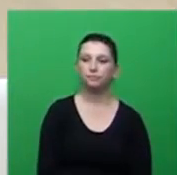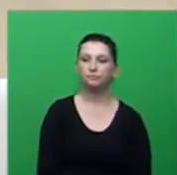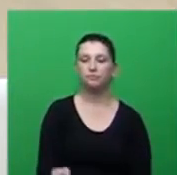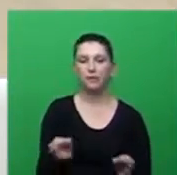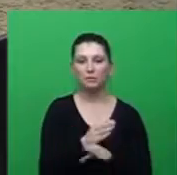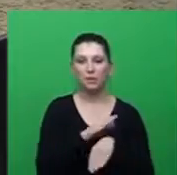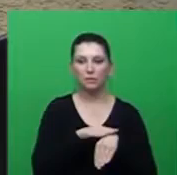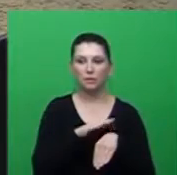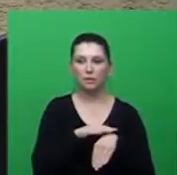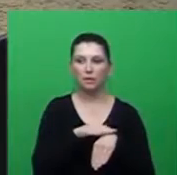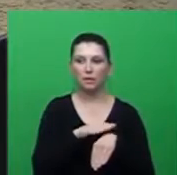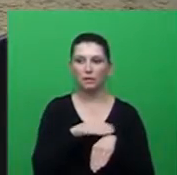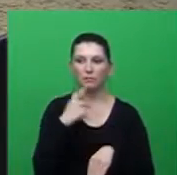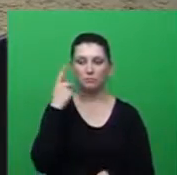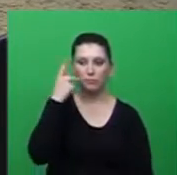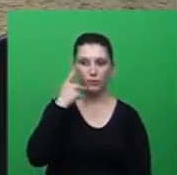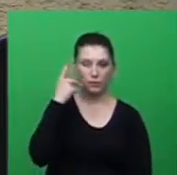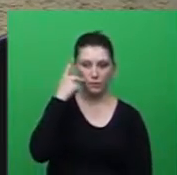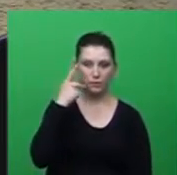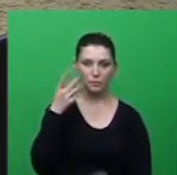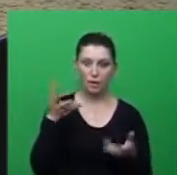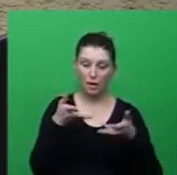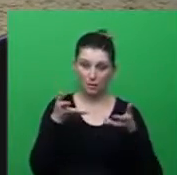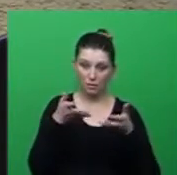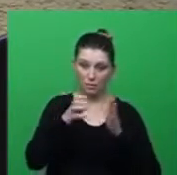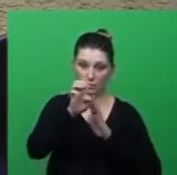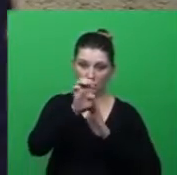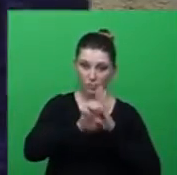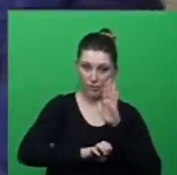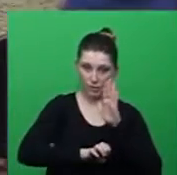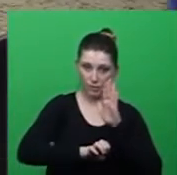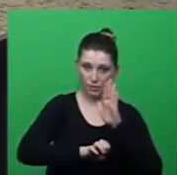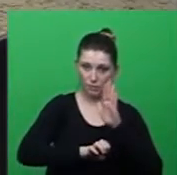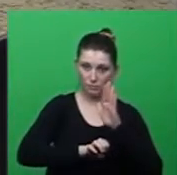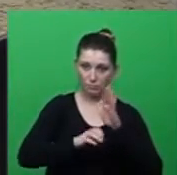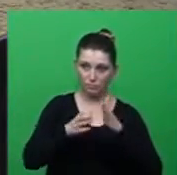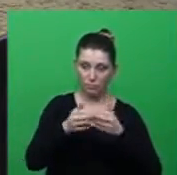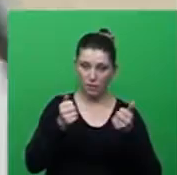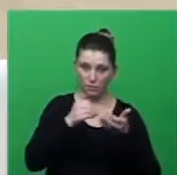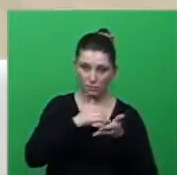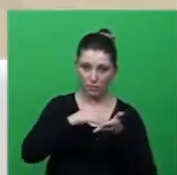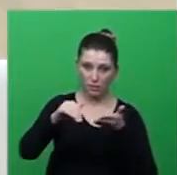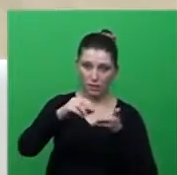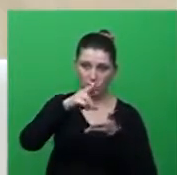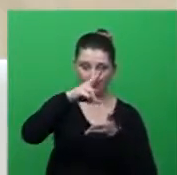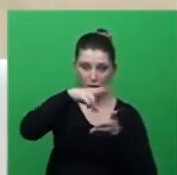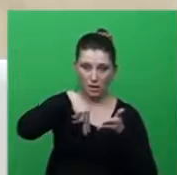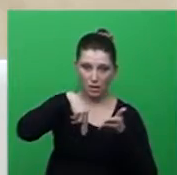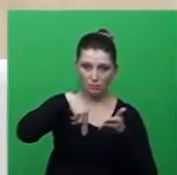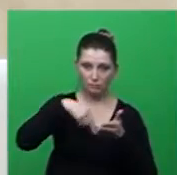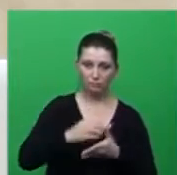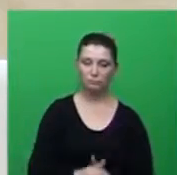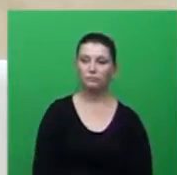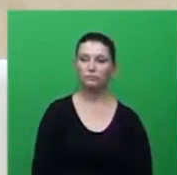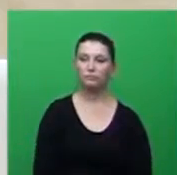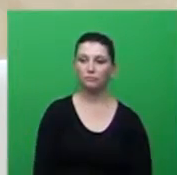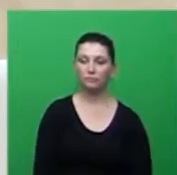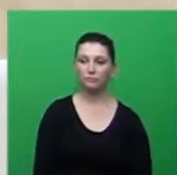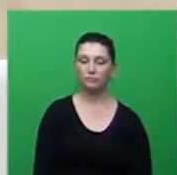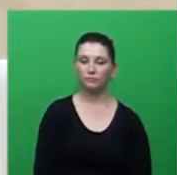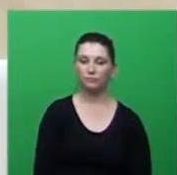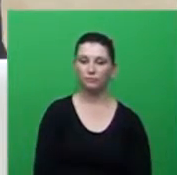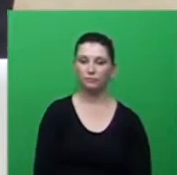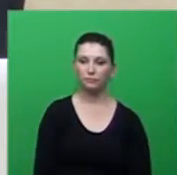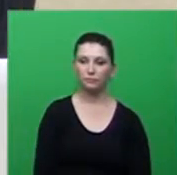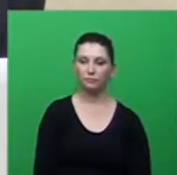Terminado o horário político, passamos para o grande expediente. Solicito ao senhor secretário para que faça a leitura das